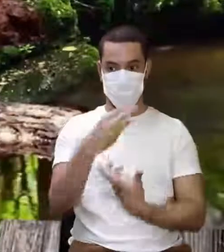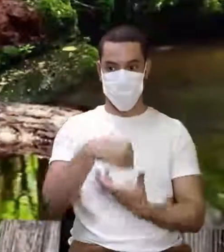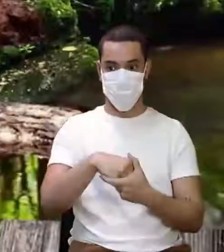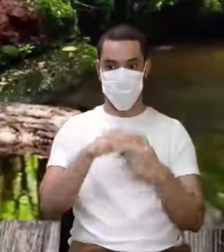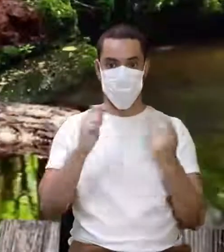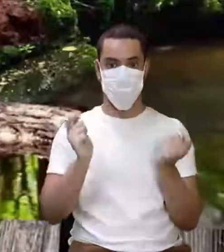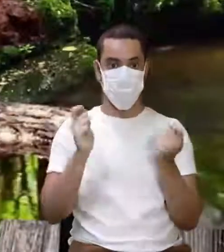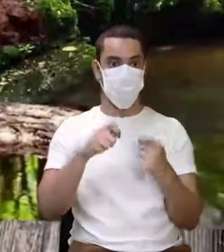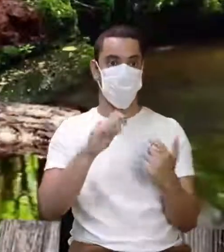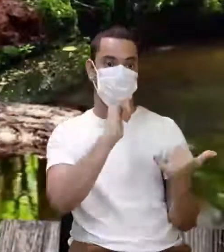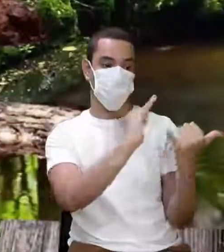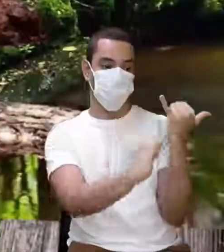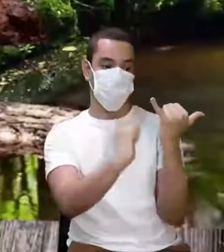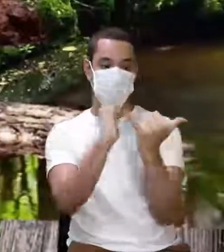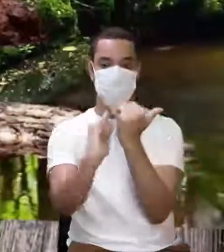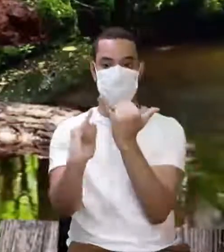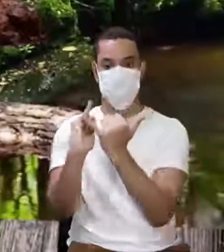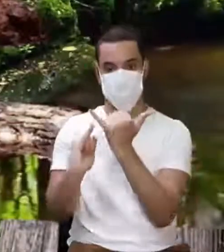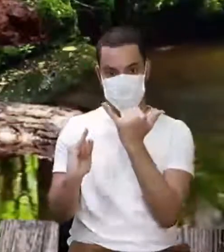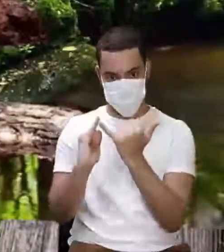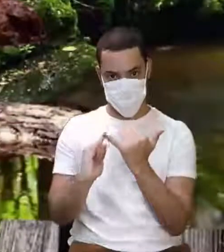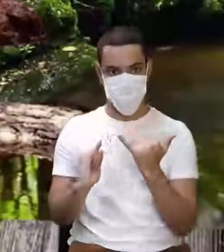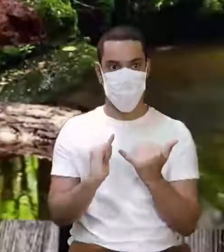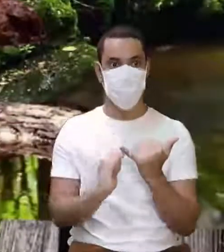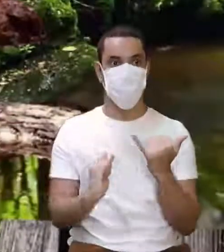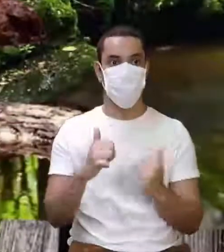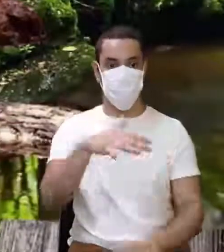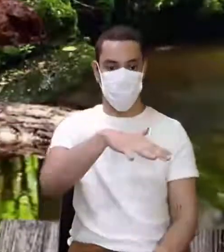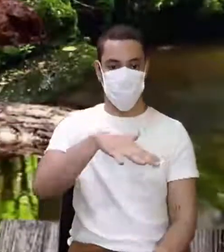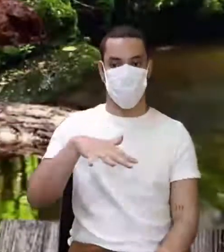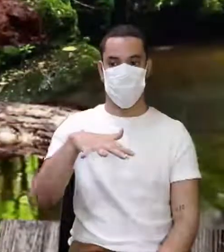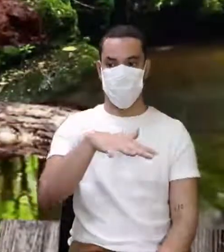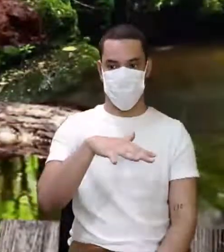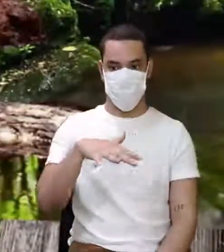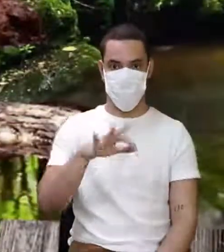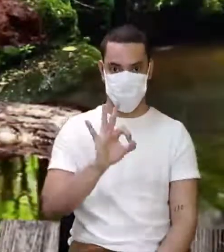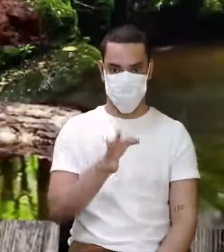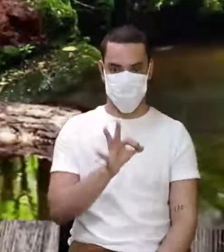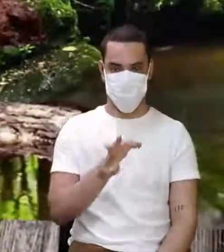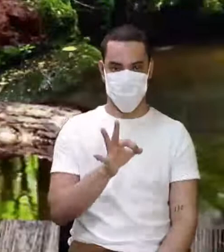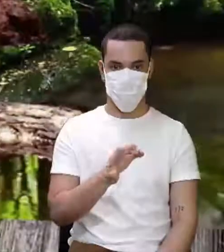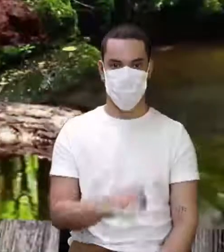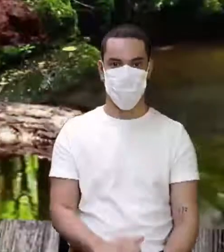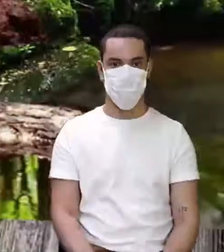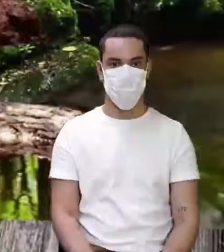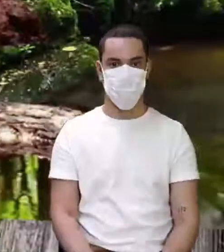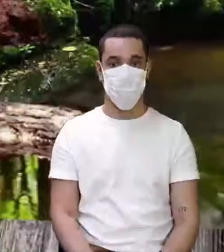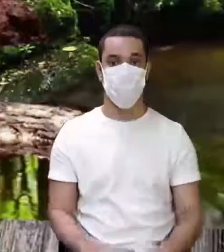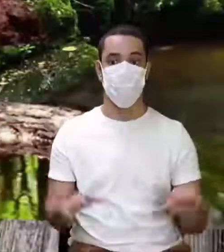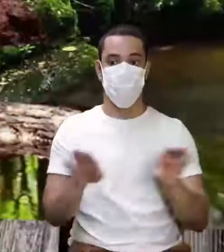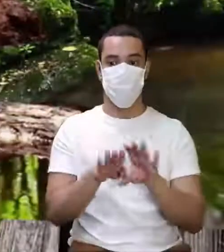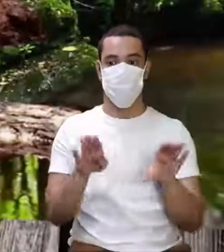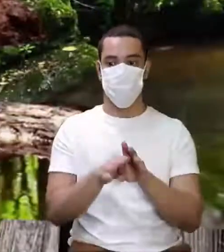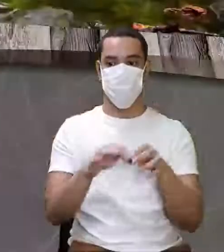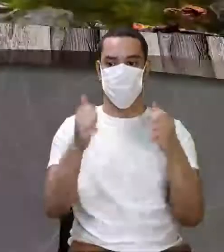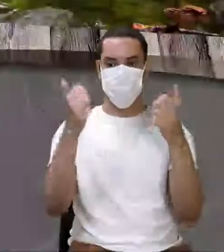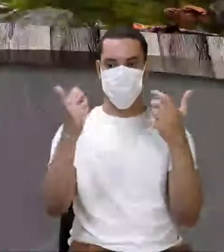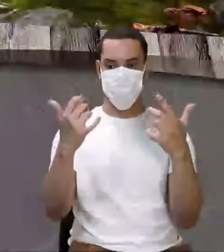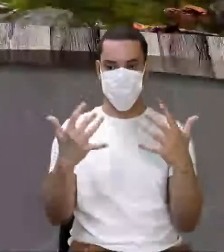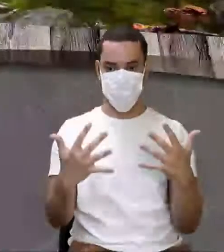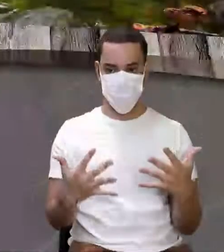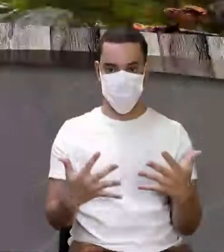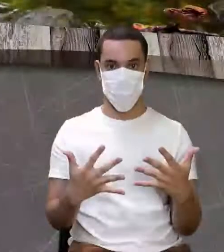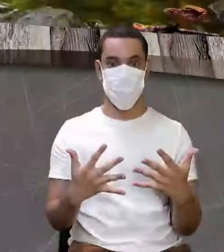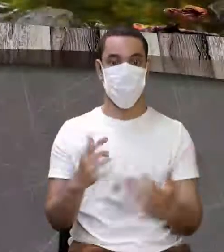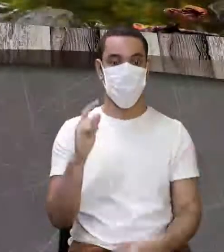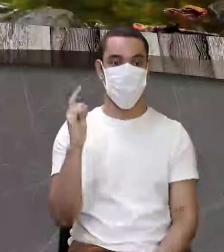tornem semelhantes, a pressão do ambiente, não é isso? E a gente falou que